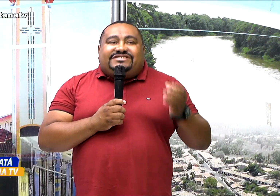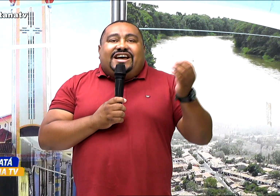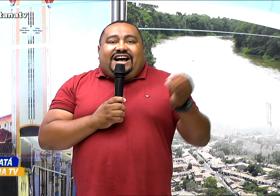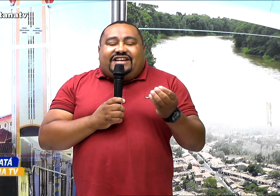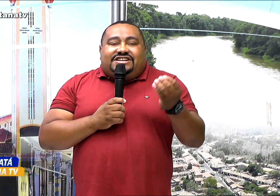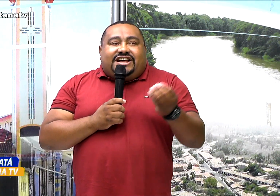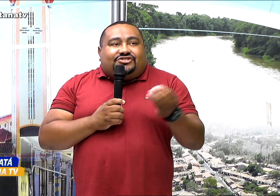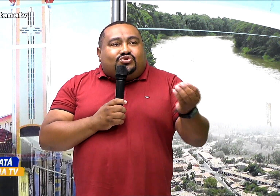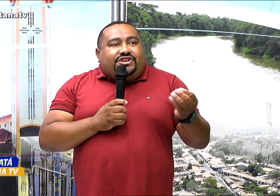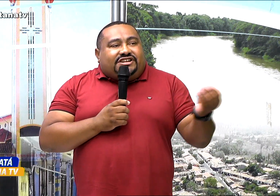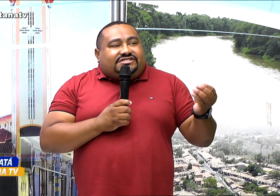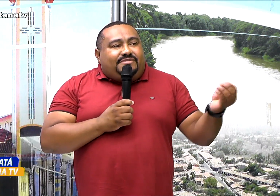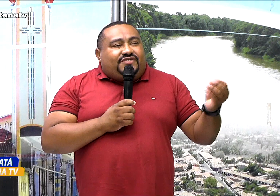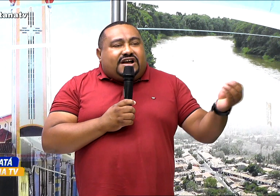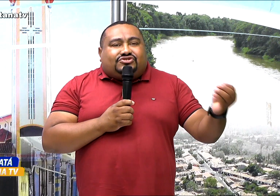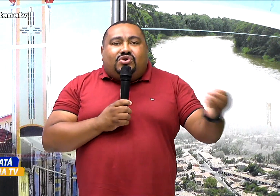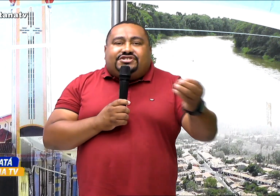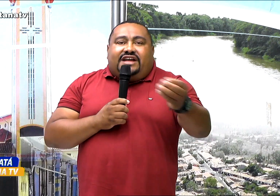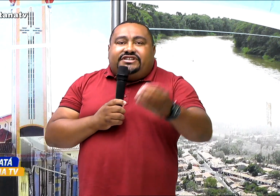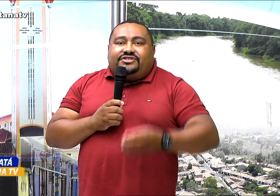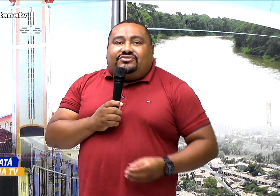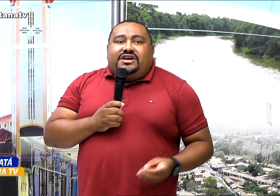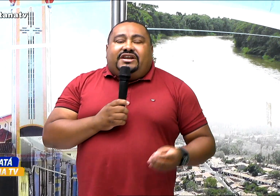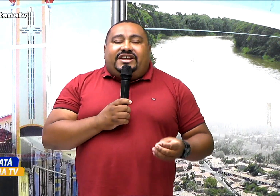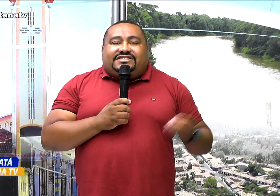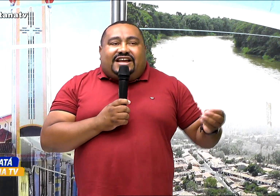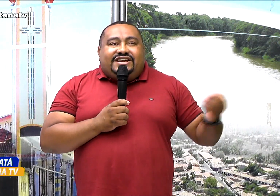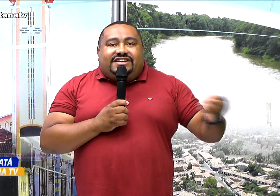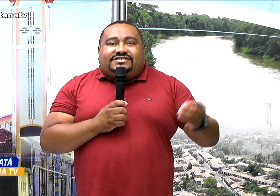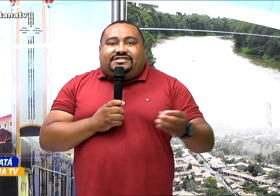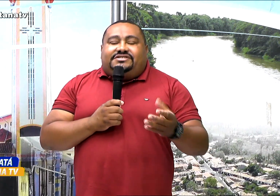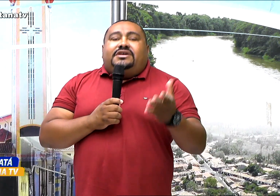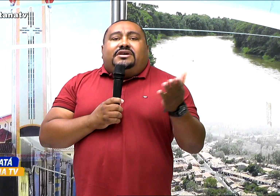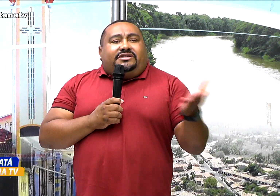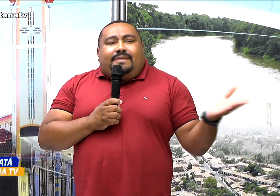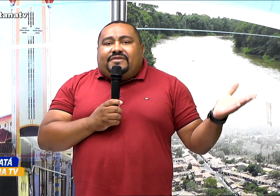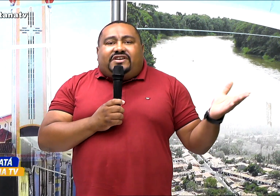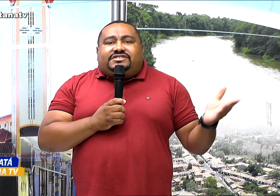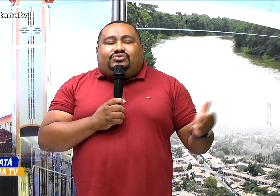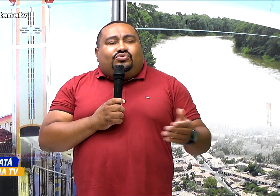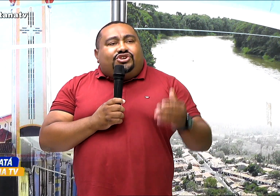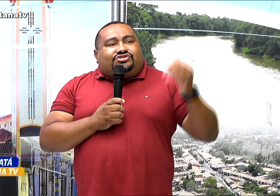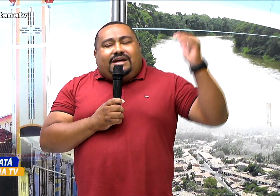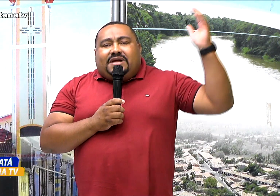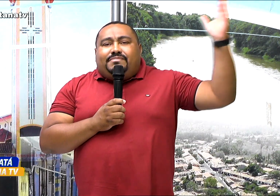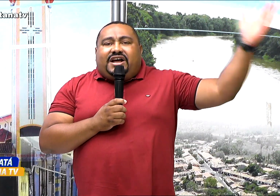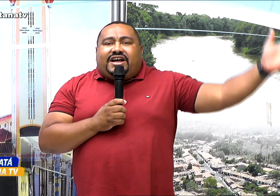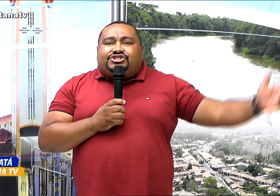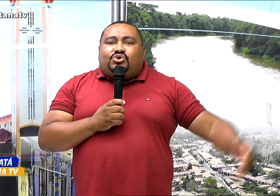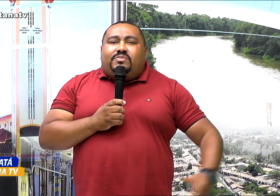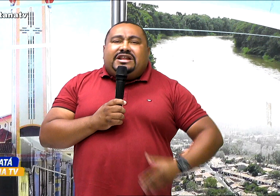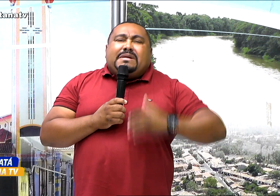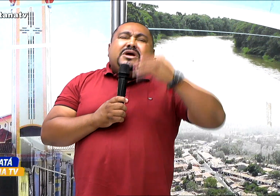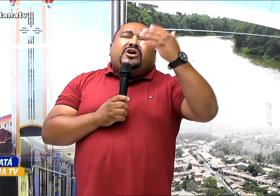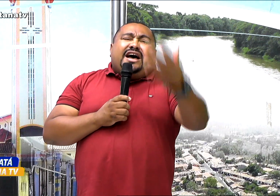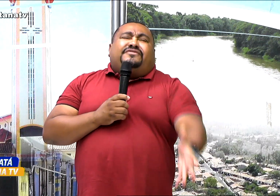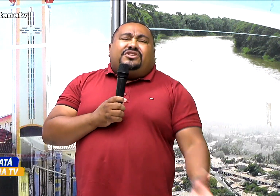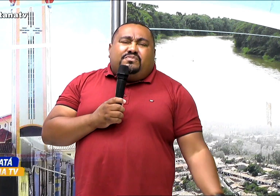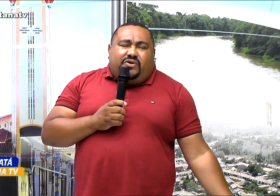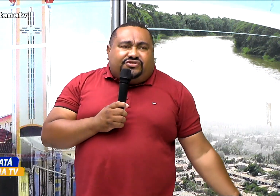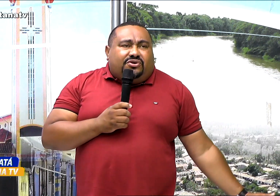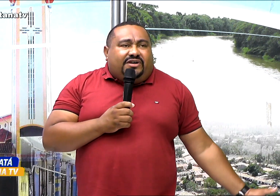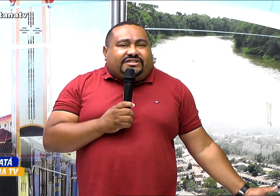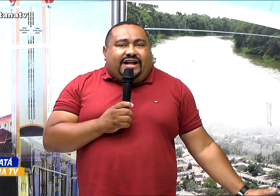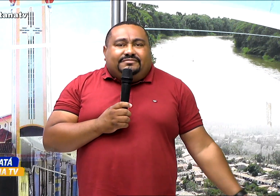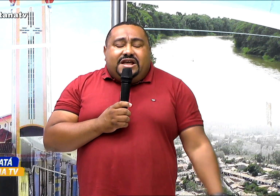INSS mas as ligações as ramificações lá dentro né as alianças dá para fazer tudo isso dá para abrir a Caixa Econômica dá para